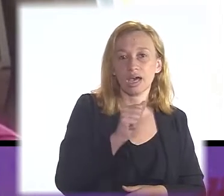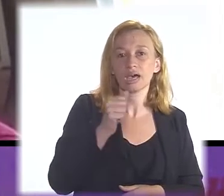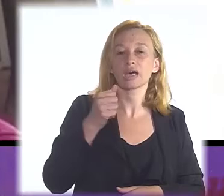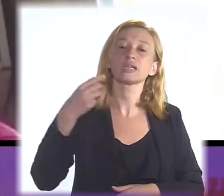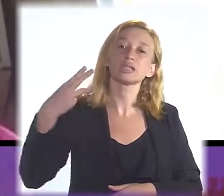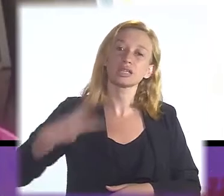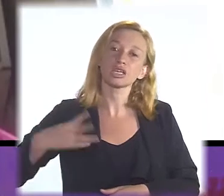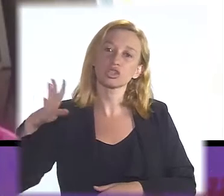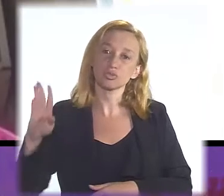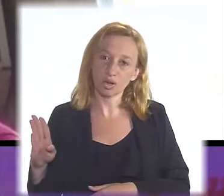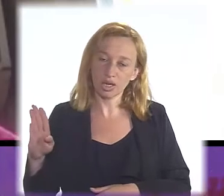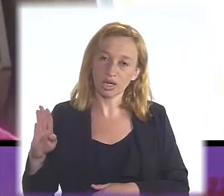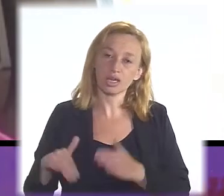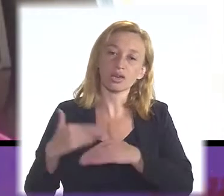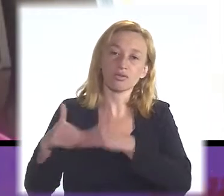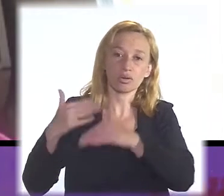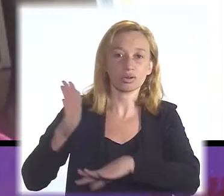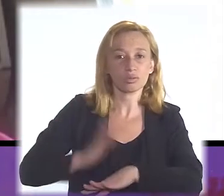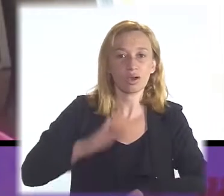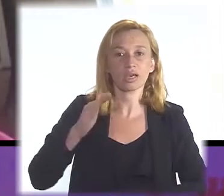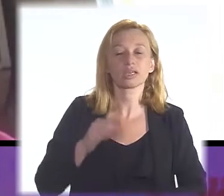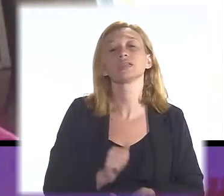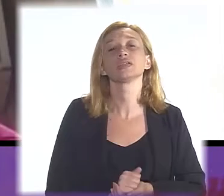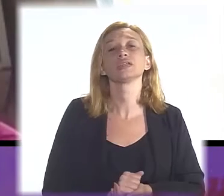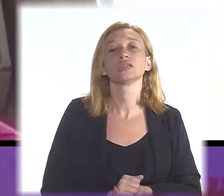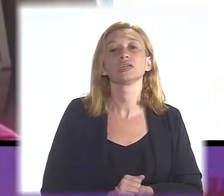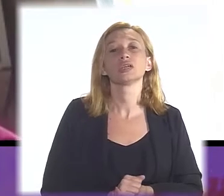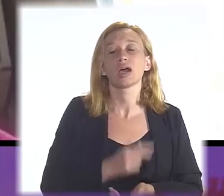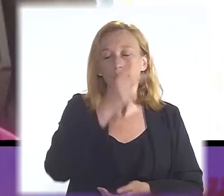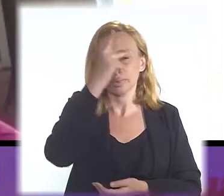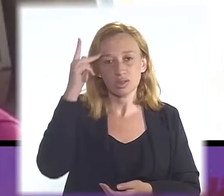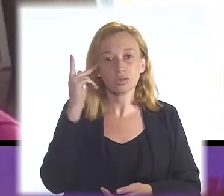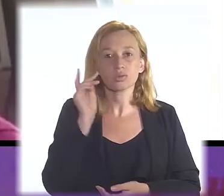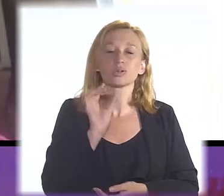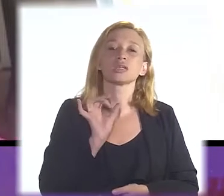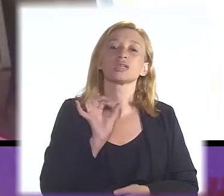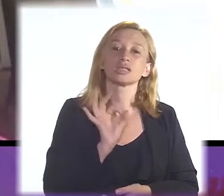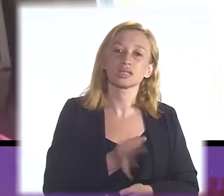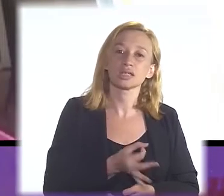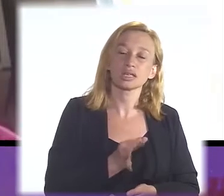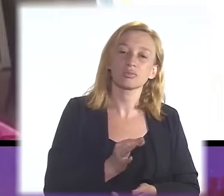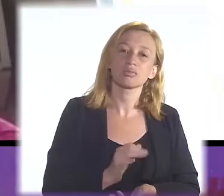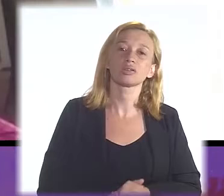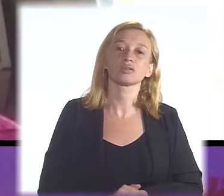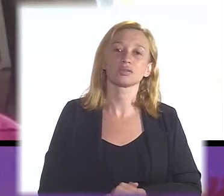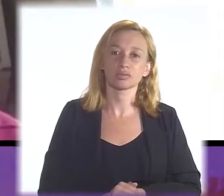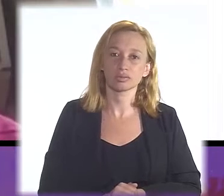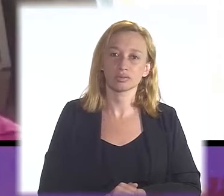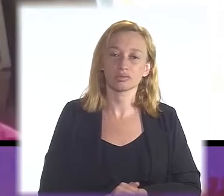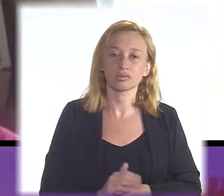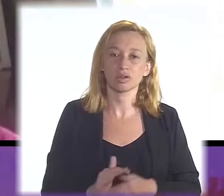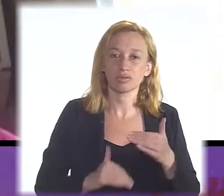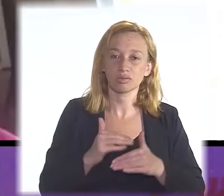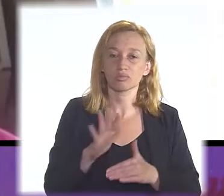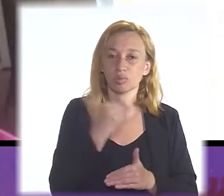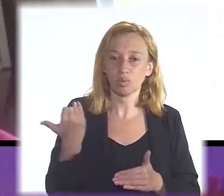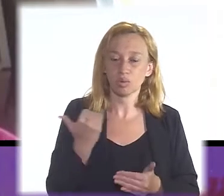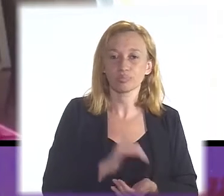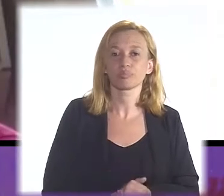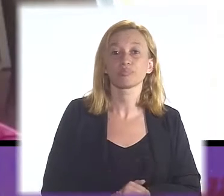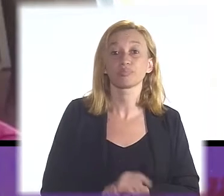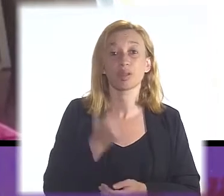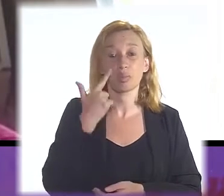ao mesmo tempo, simultaneamente são afetados. E aí o indivíduo, praticamente de forma inexorável, vai evoluir para o